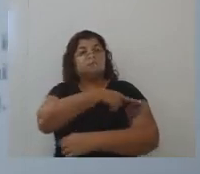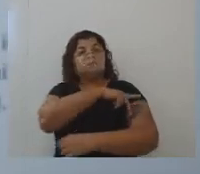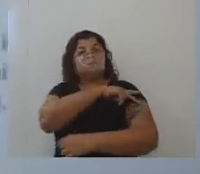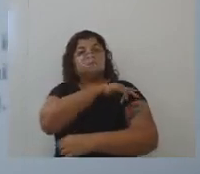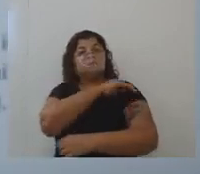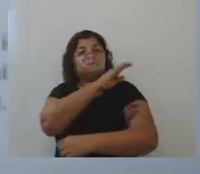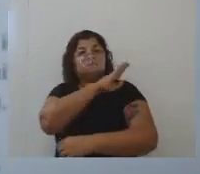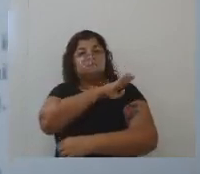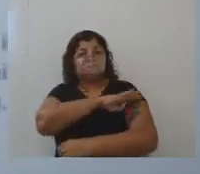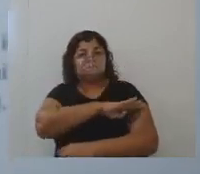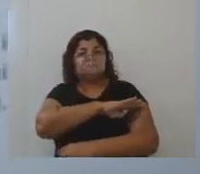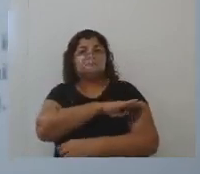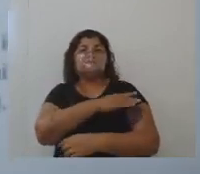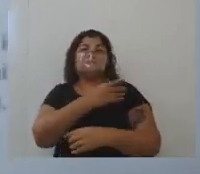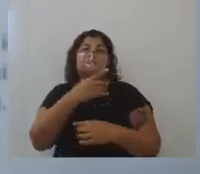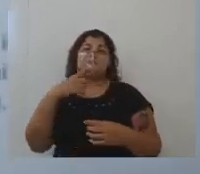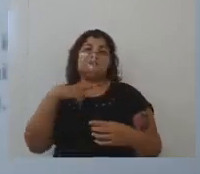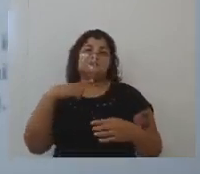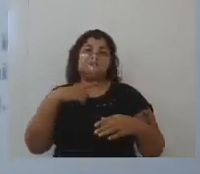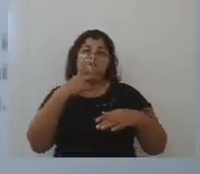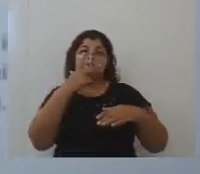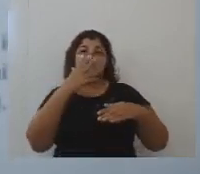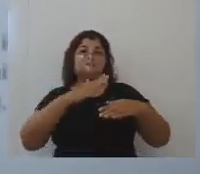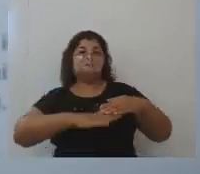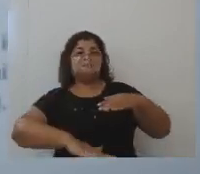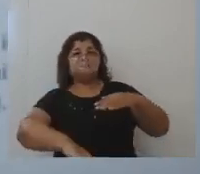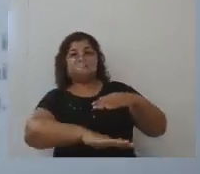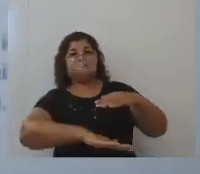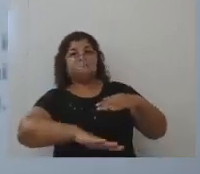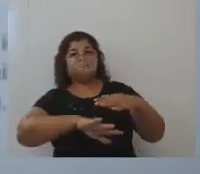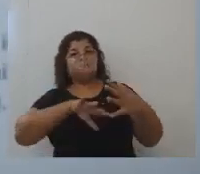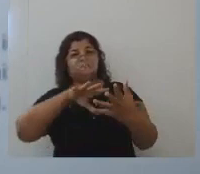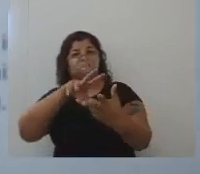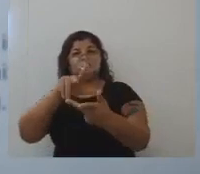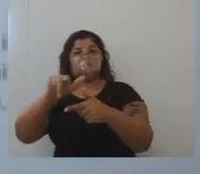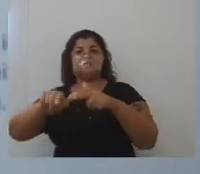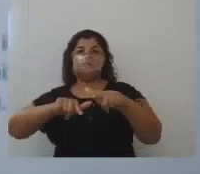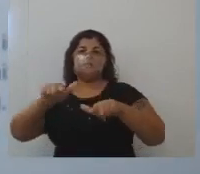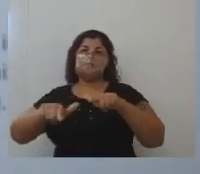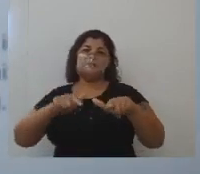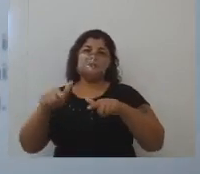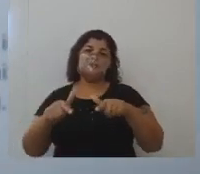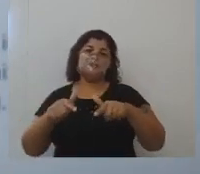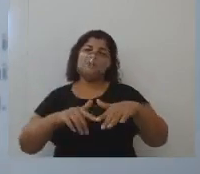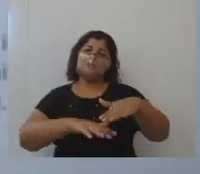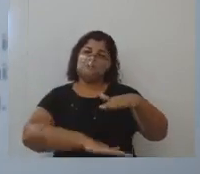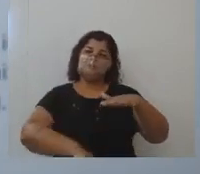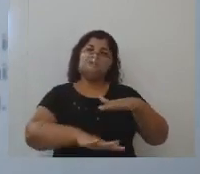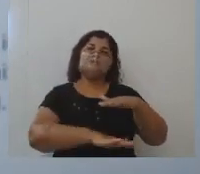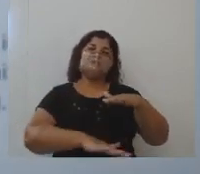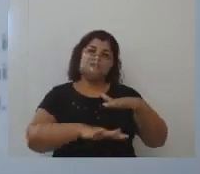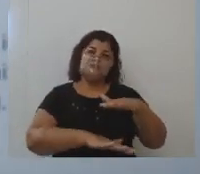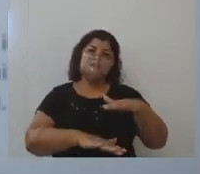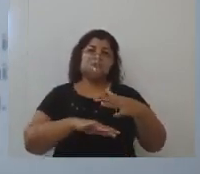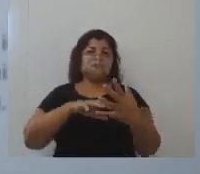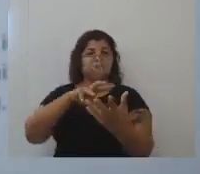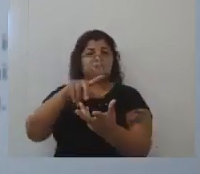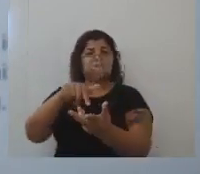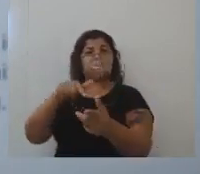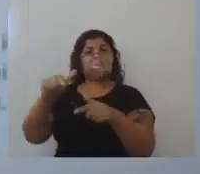elas estão cada vez à margem do mundo do trabalho e cada vez à margem do mundo do trabalho. Elas